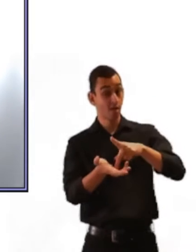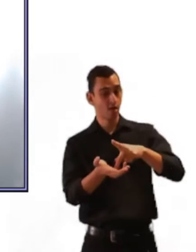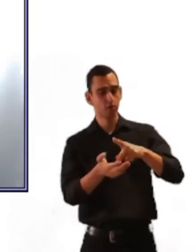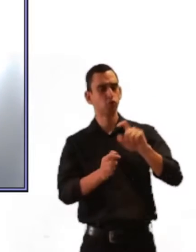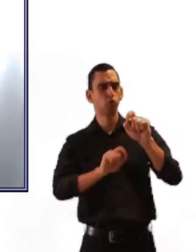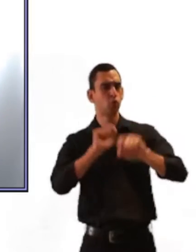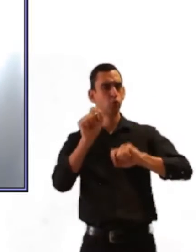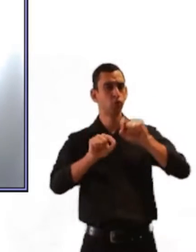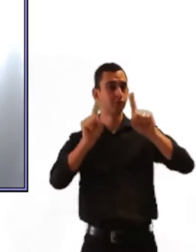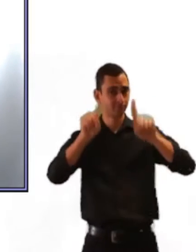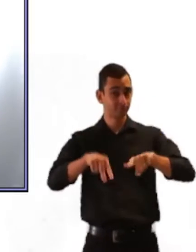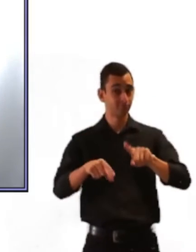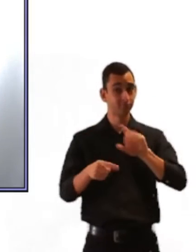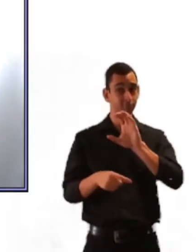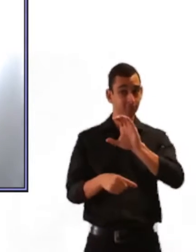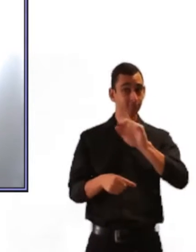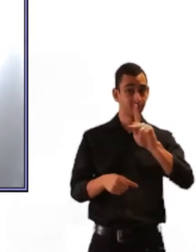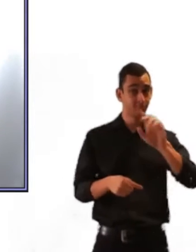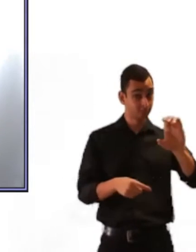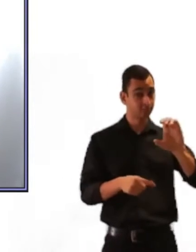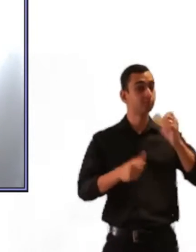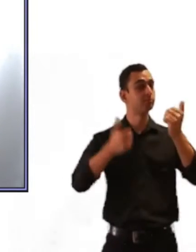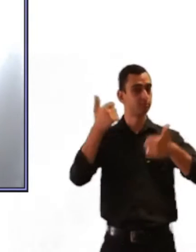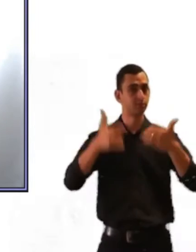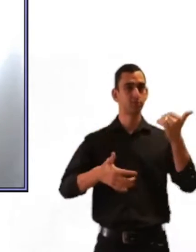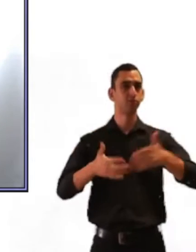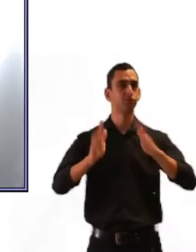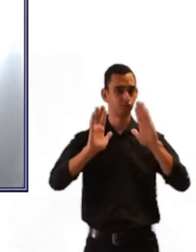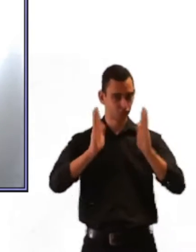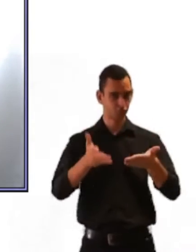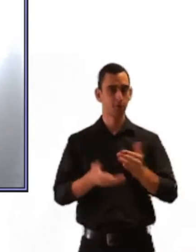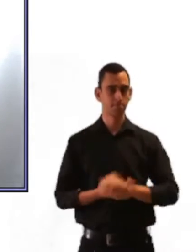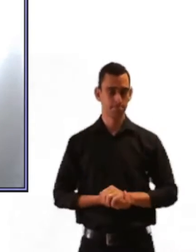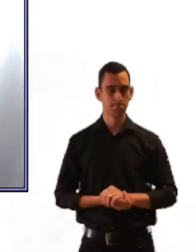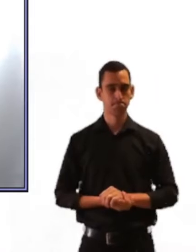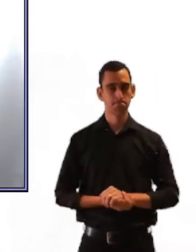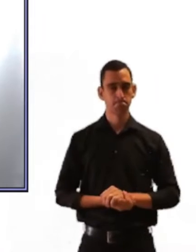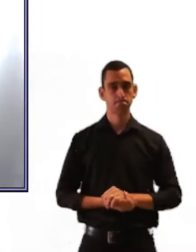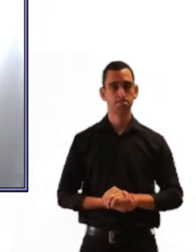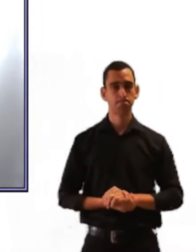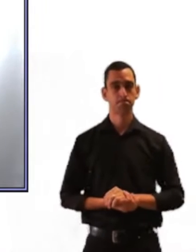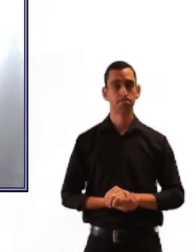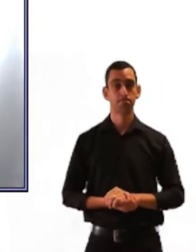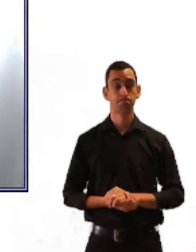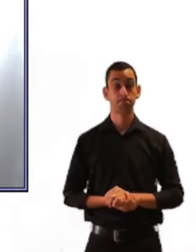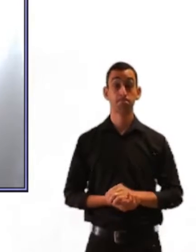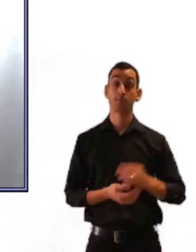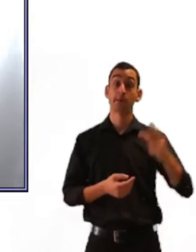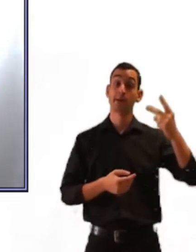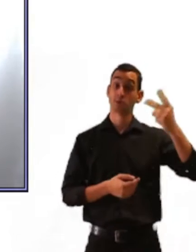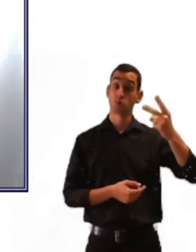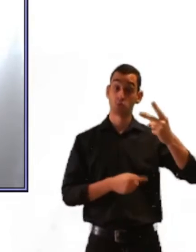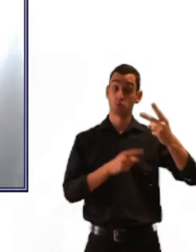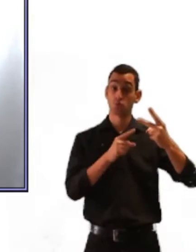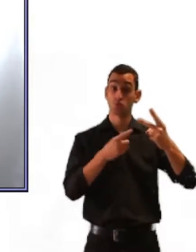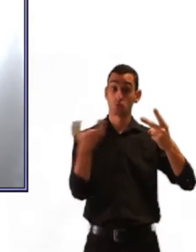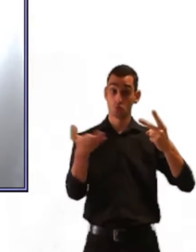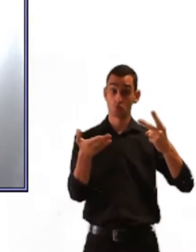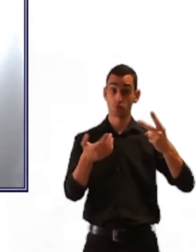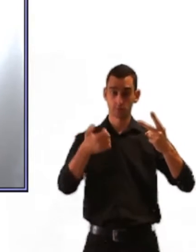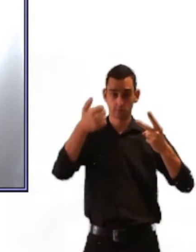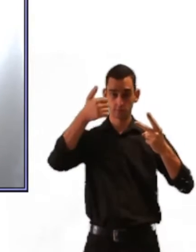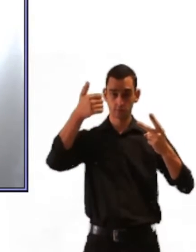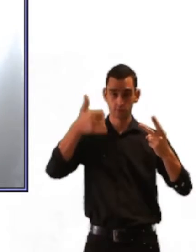Civil trazer especificamente esse conceito de verdade. Segundo ponto que eu vou problematizar aqui